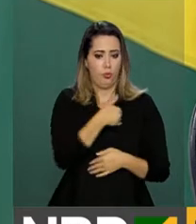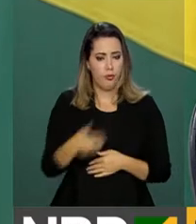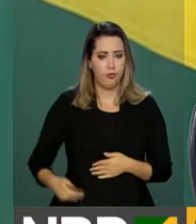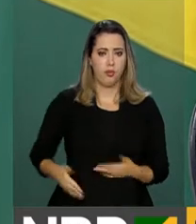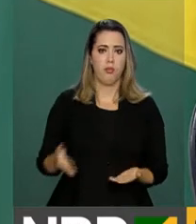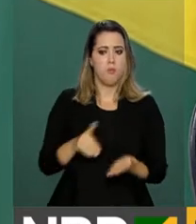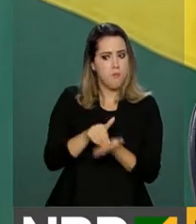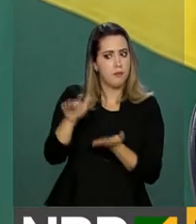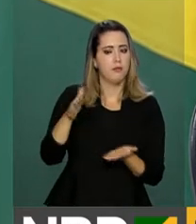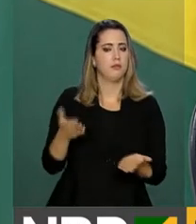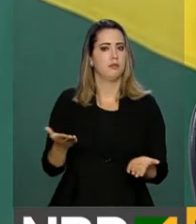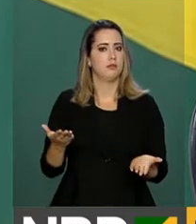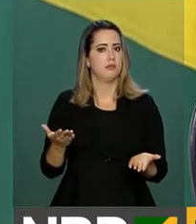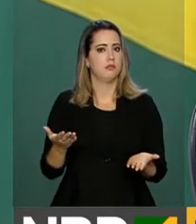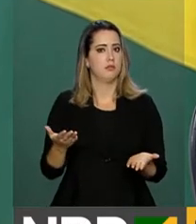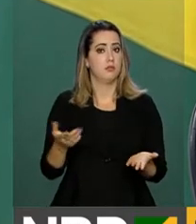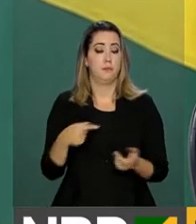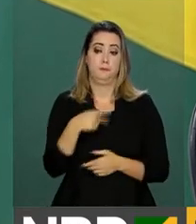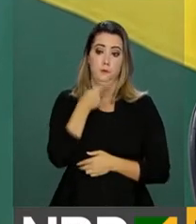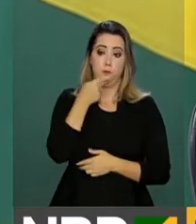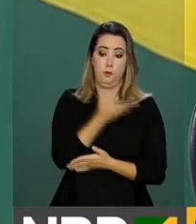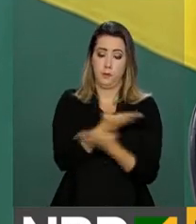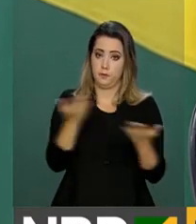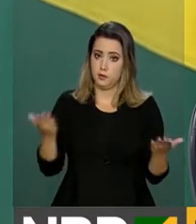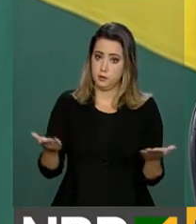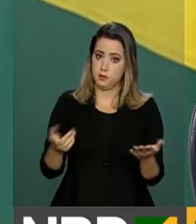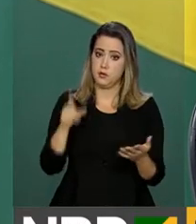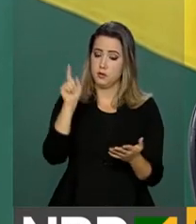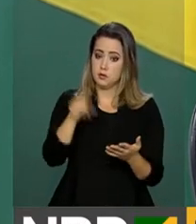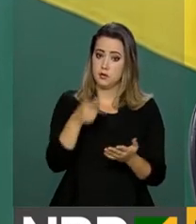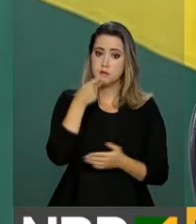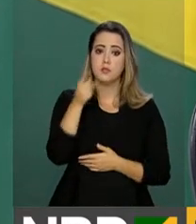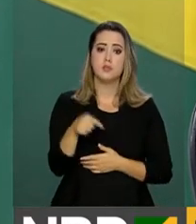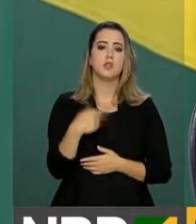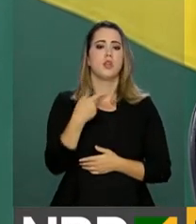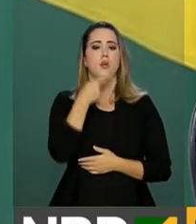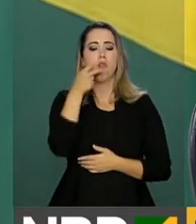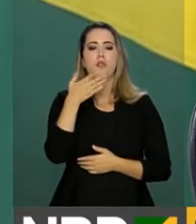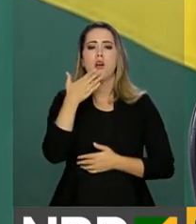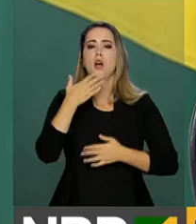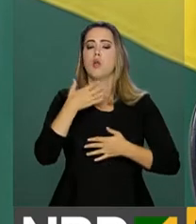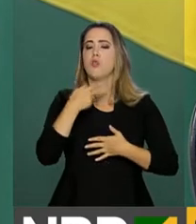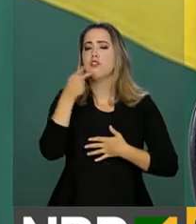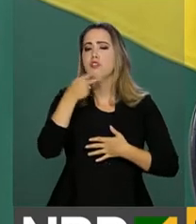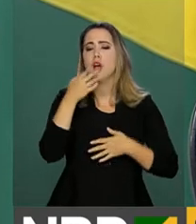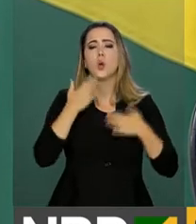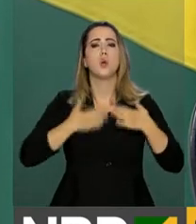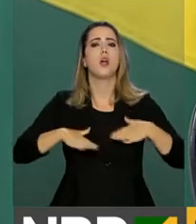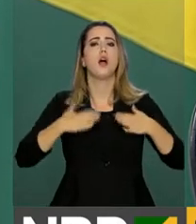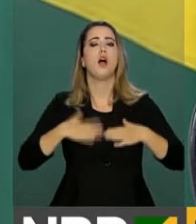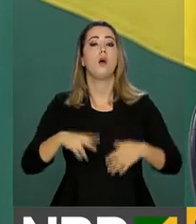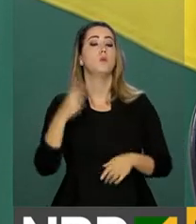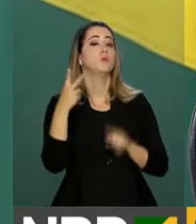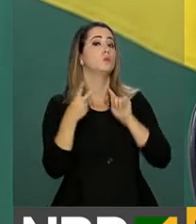quero aqui mencionar é uma bênção que eu faço com a maior tranquilidade das duas denúncias que foram